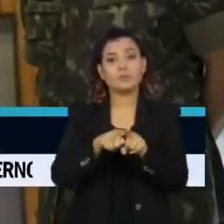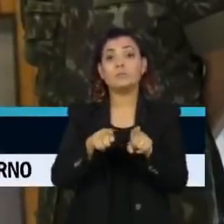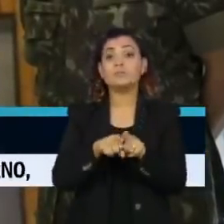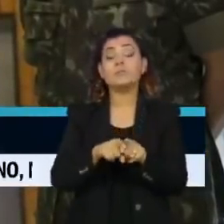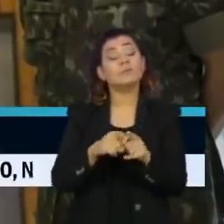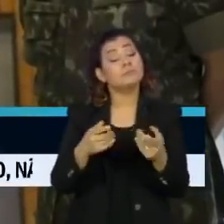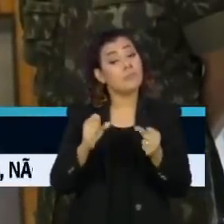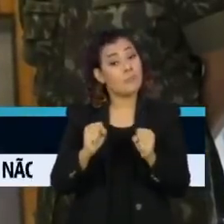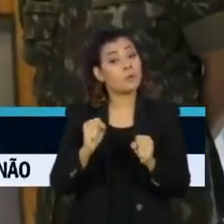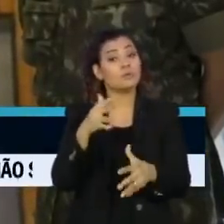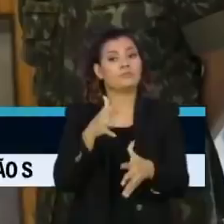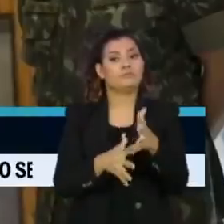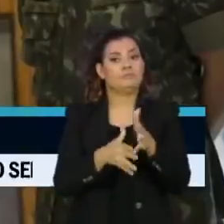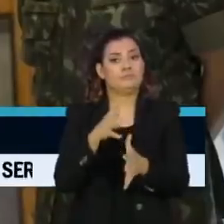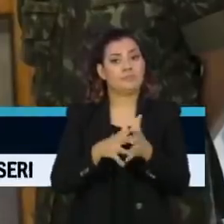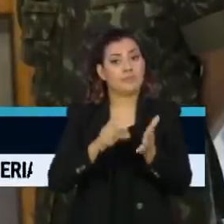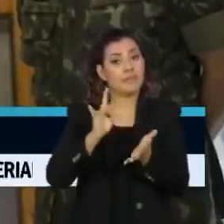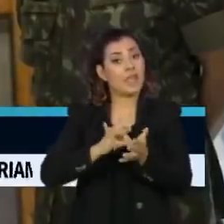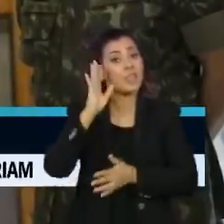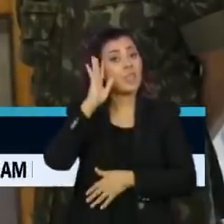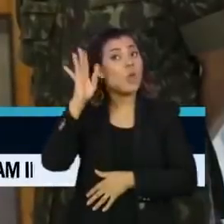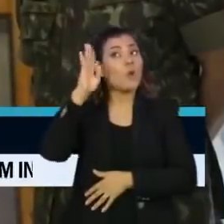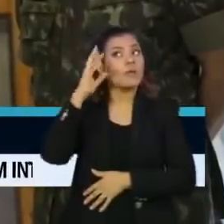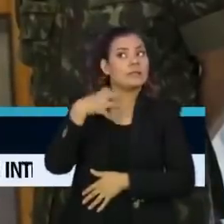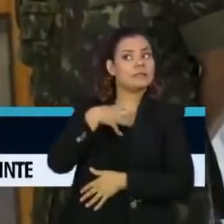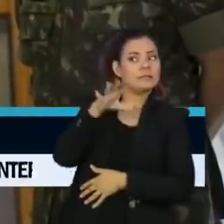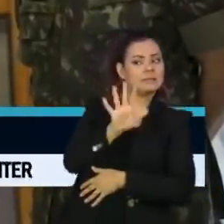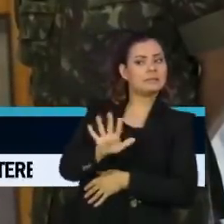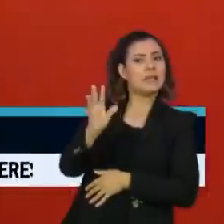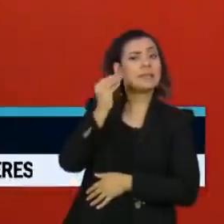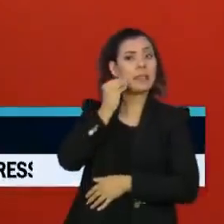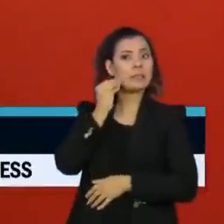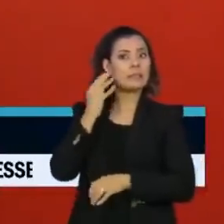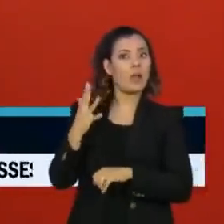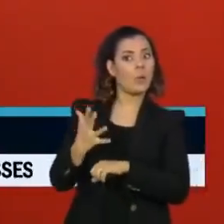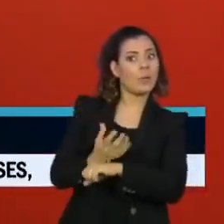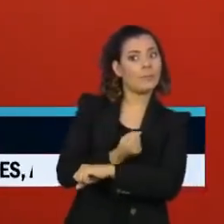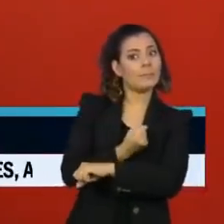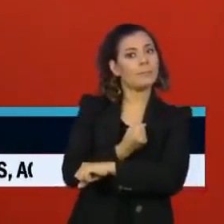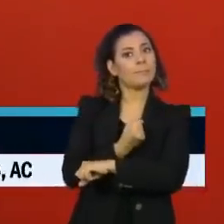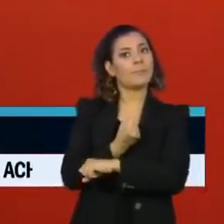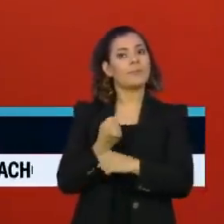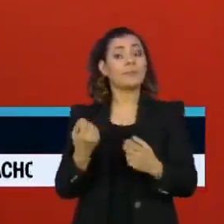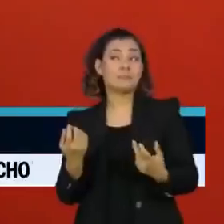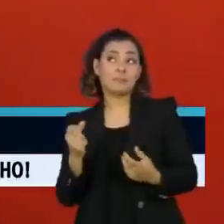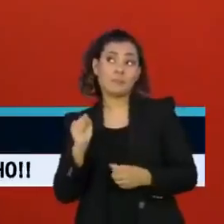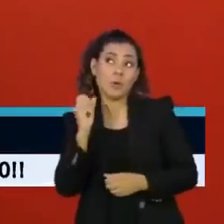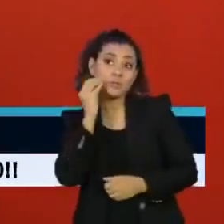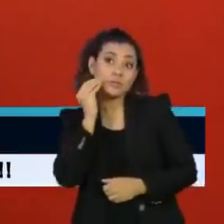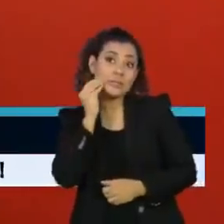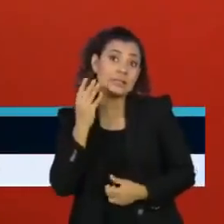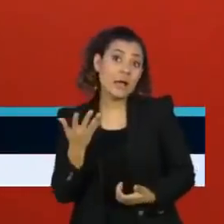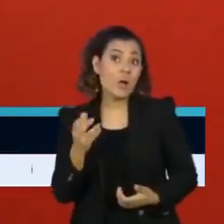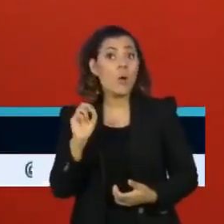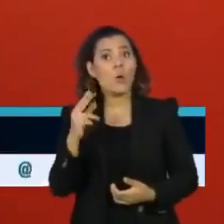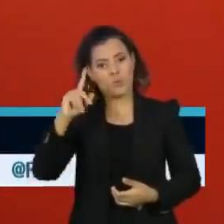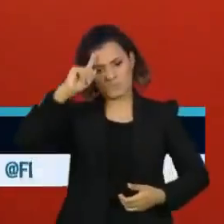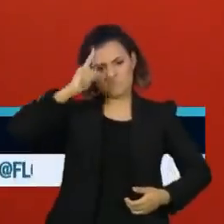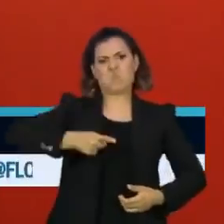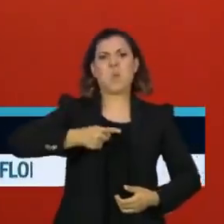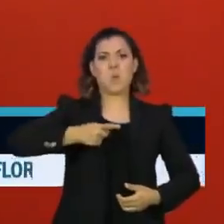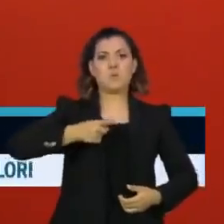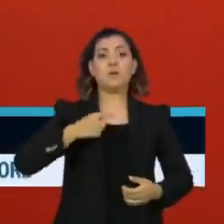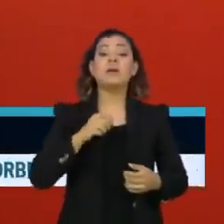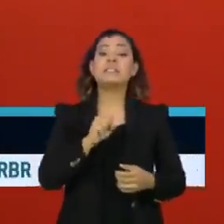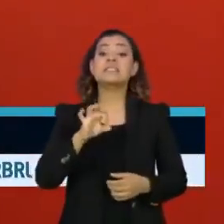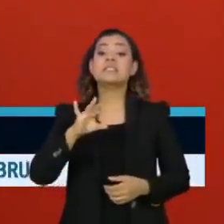também alimentar teorias segundo as quais ele pode tentar algo como um golpe, uma decretação de estado